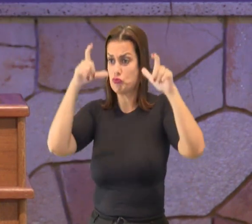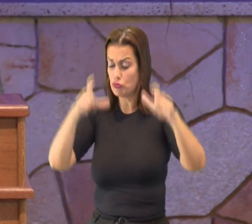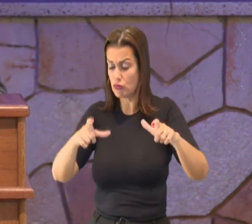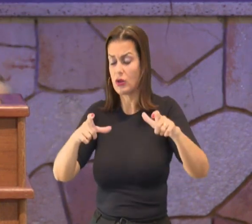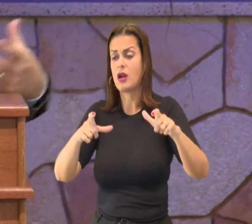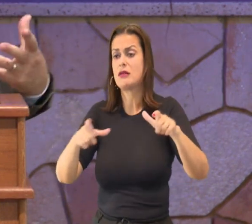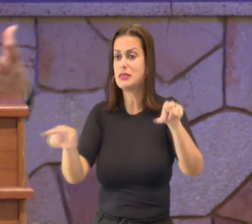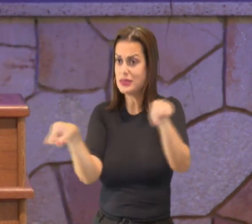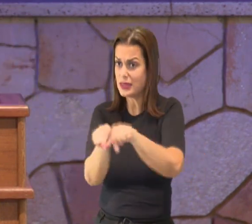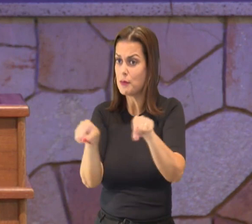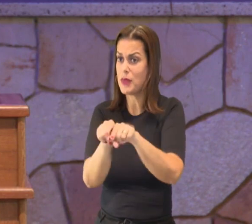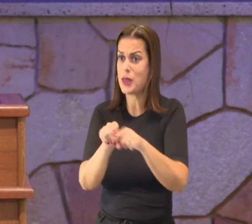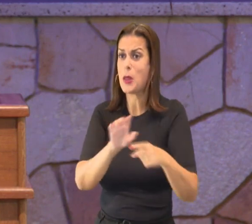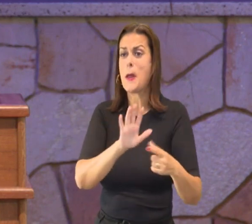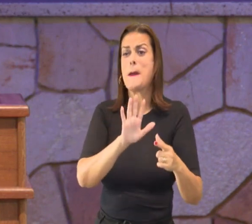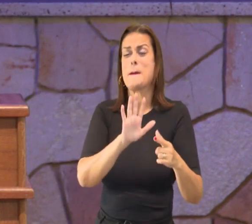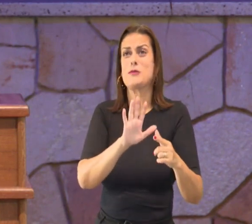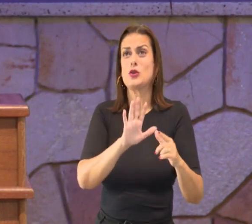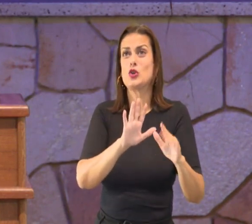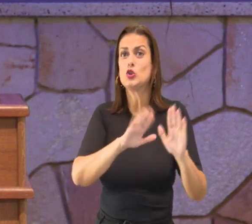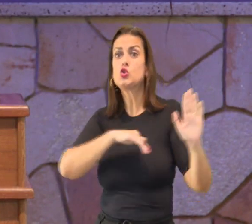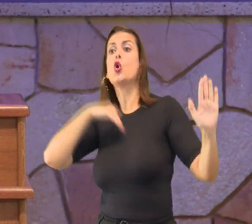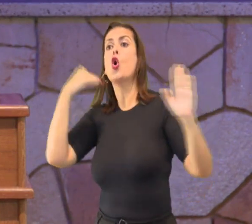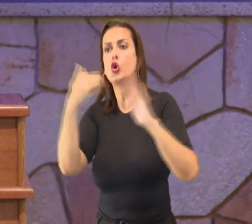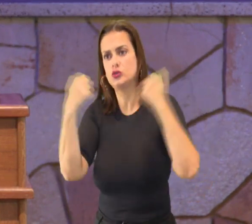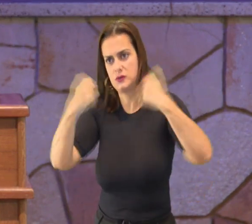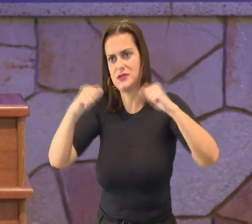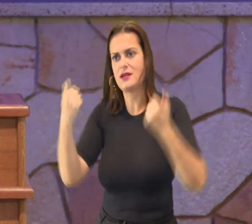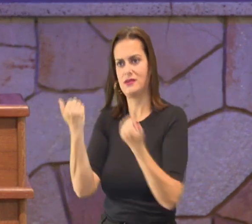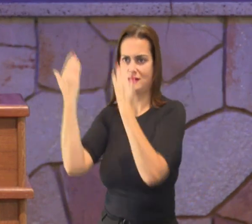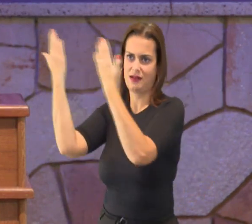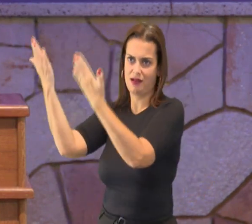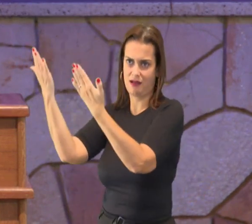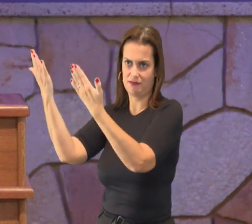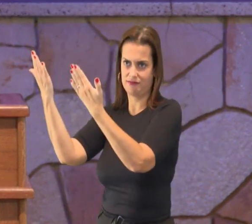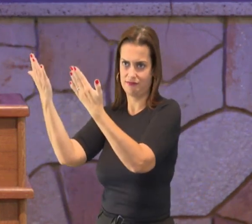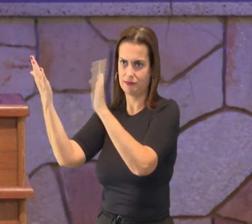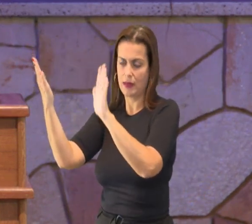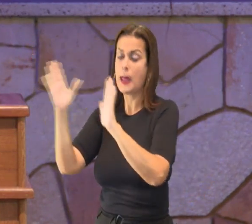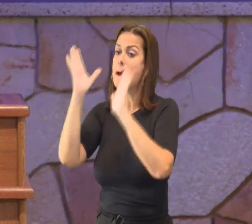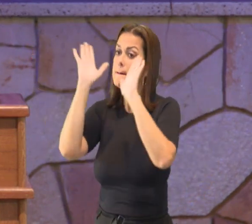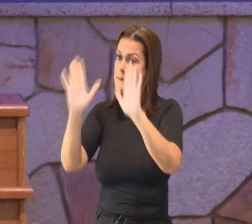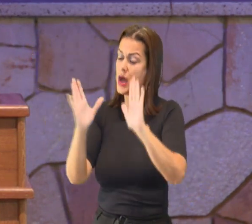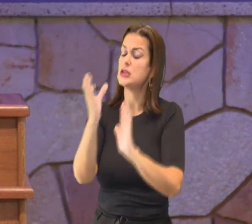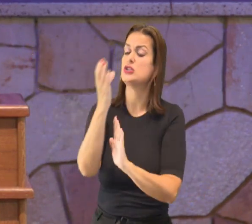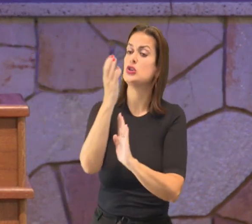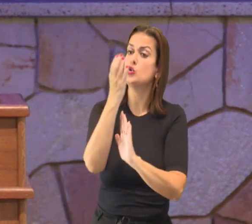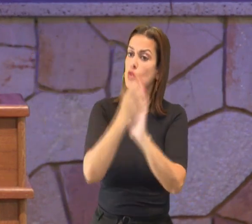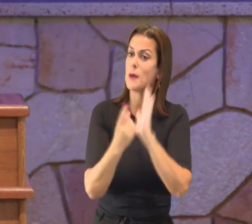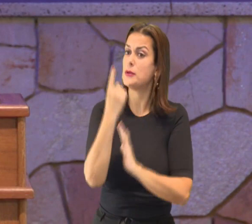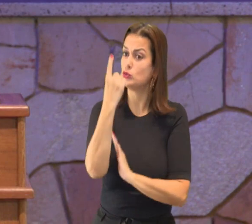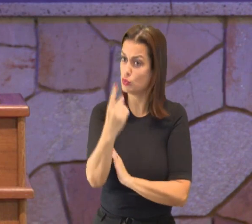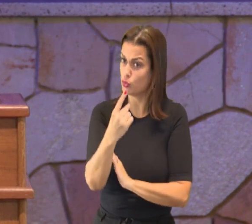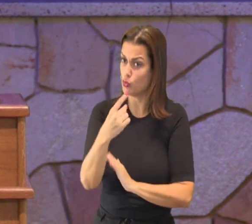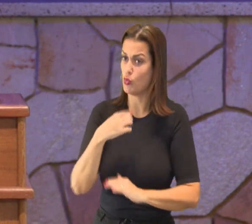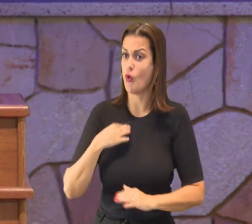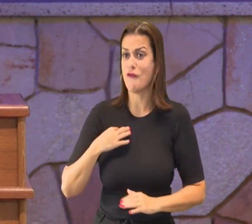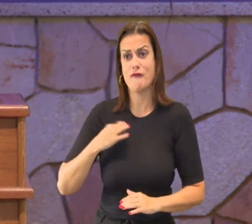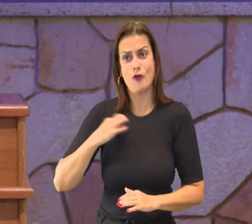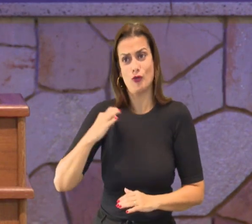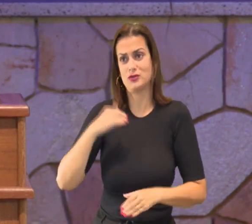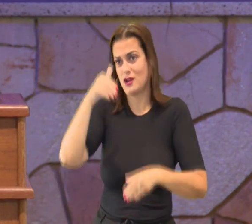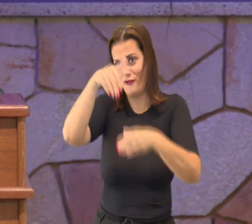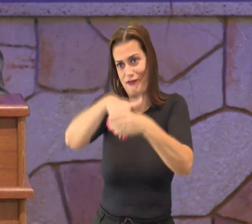pouco, representando o pecado de todo o povo. Mas especificamente neste capítulo 1 é uma oferta voluntária, pessoal,